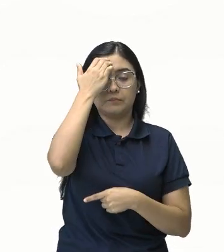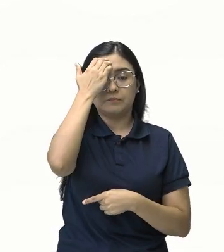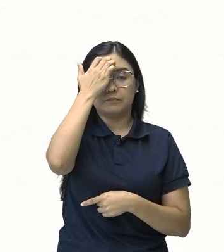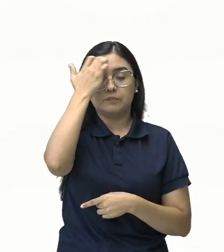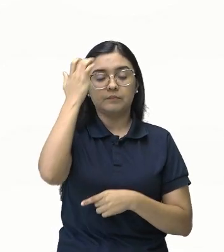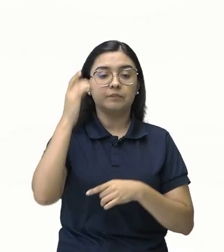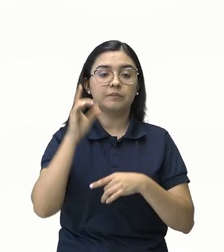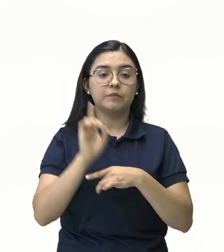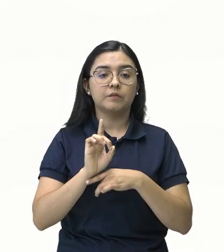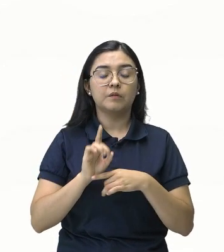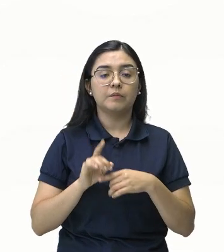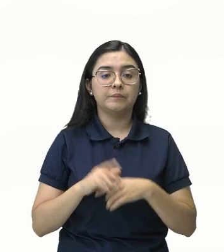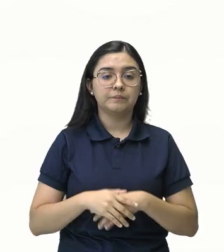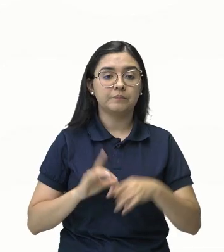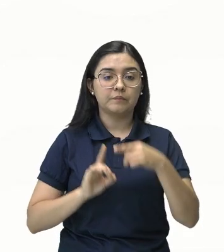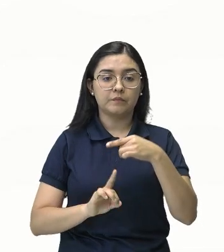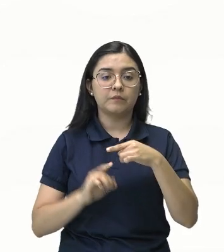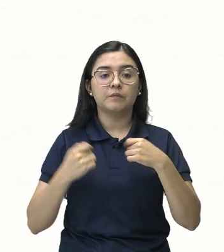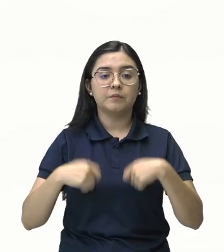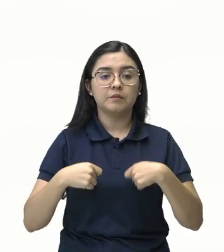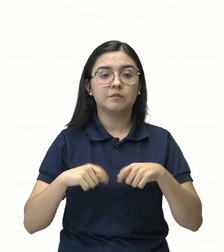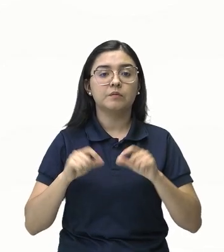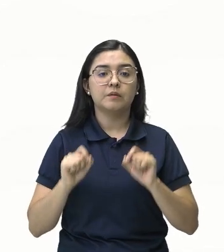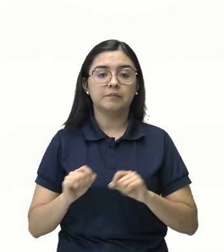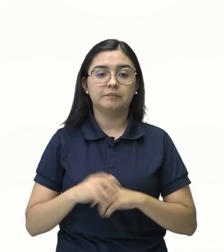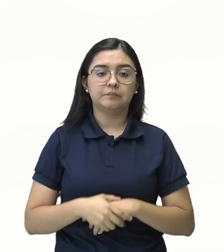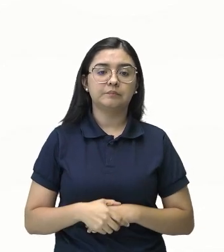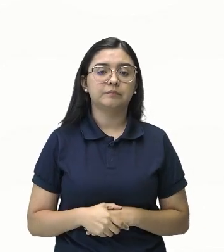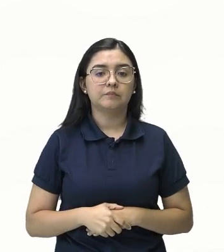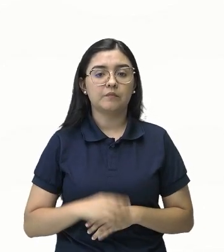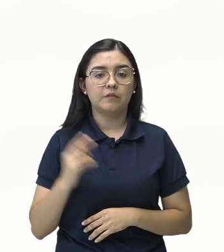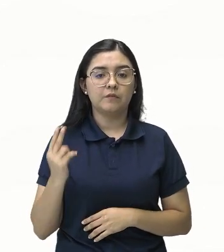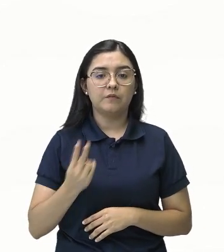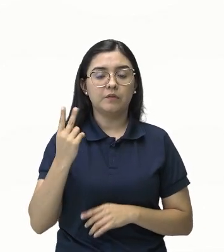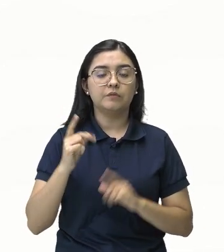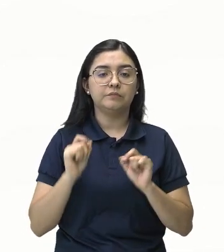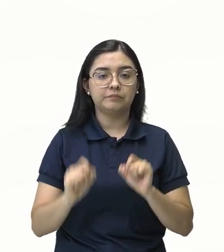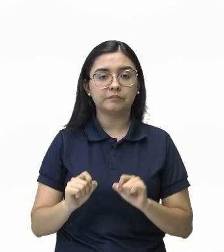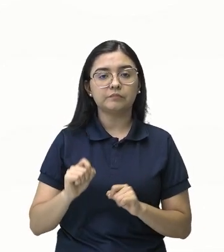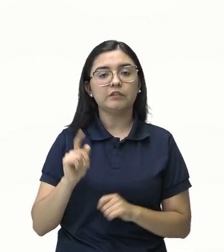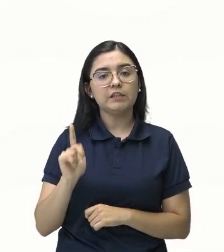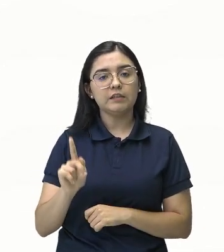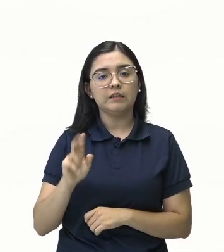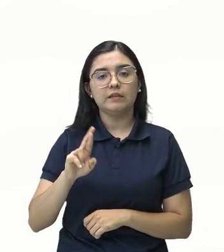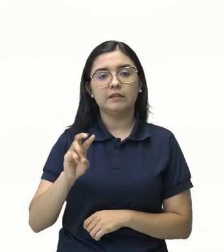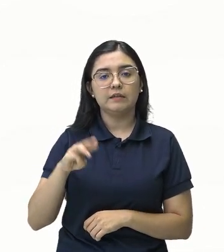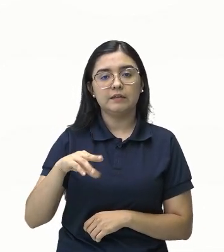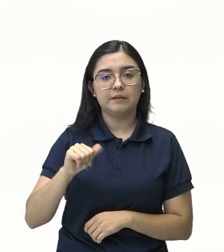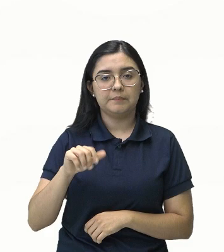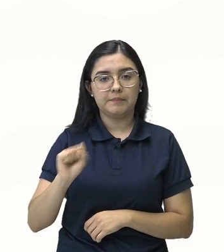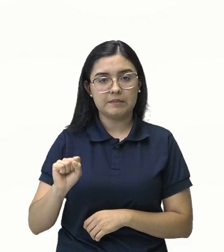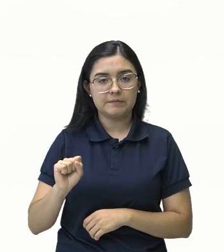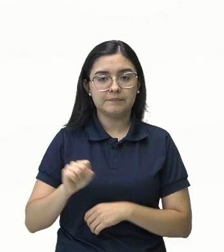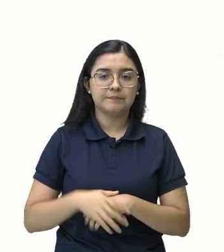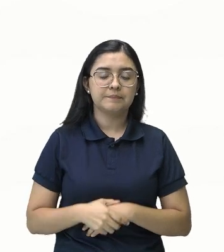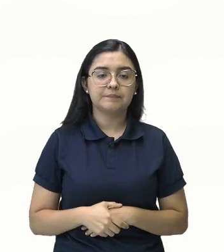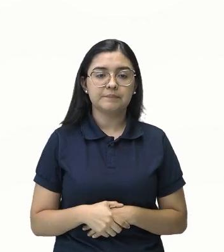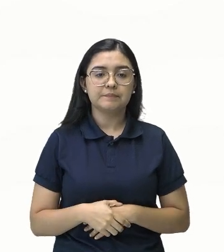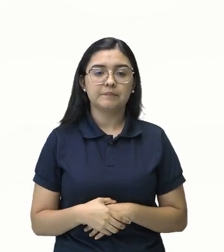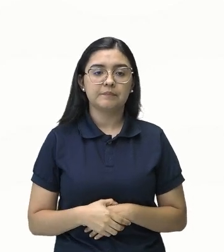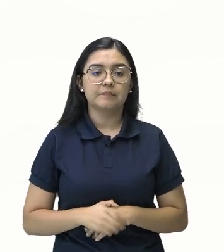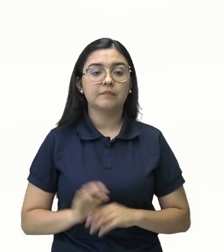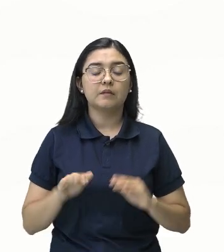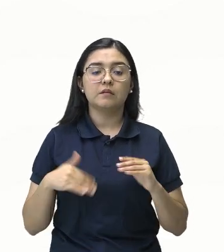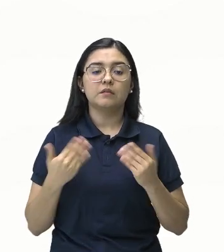meu denominador, eu preciso colocar o meu valor em gramas. Então,